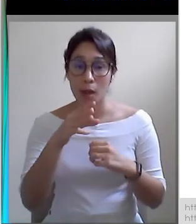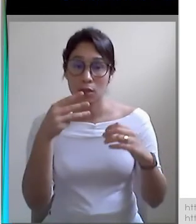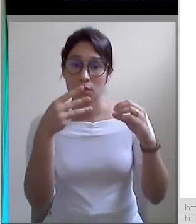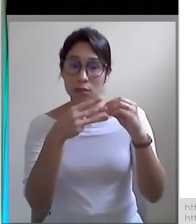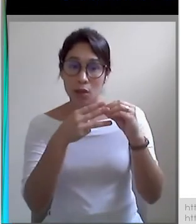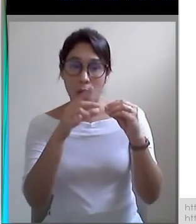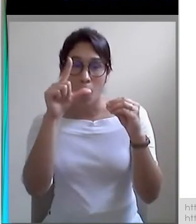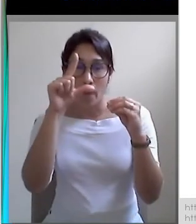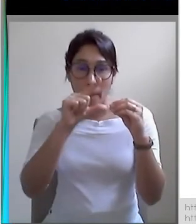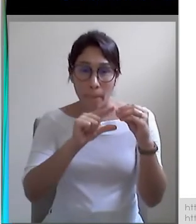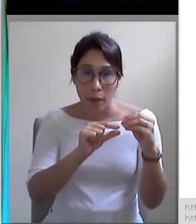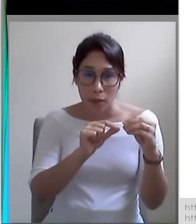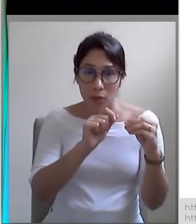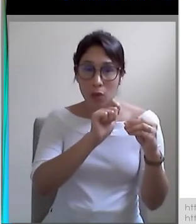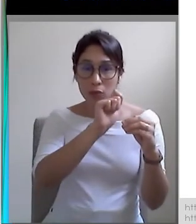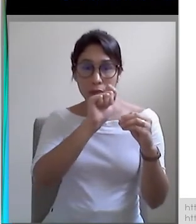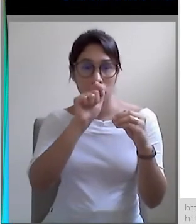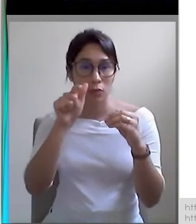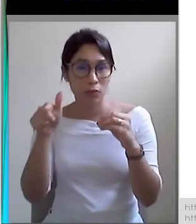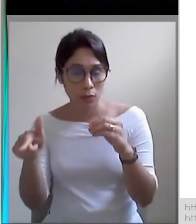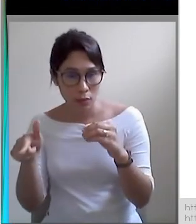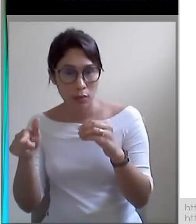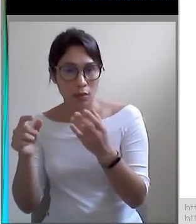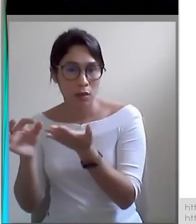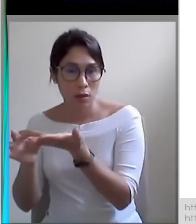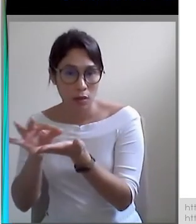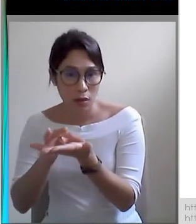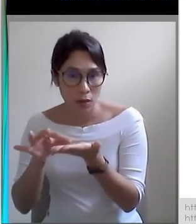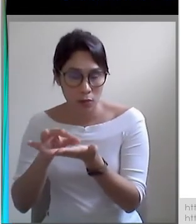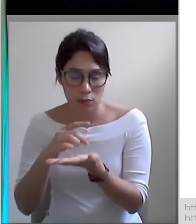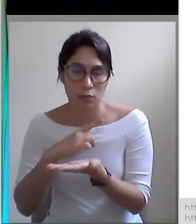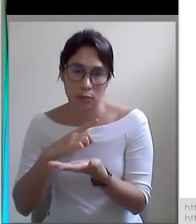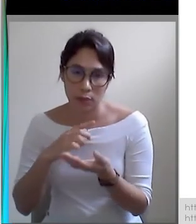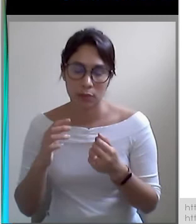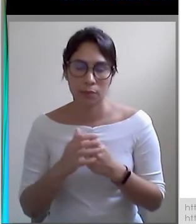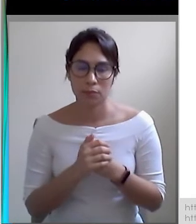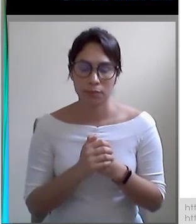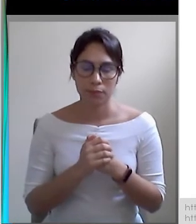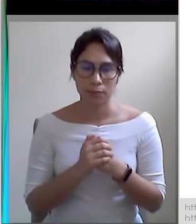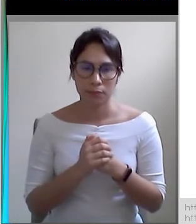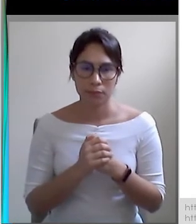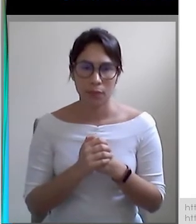São células menores quando comparadas com as granulócitas.